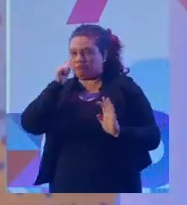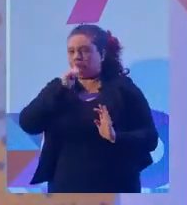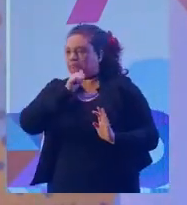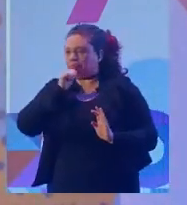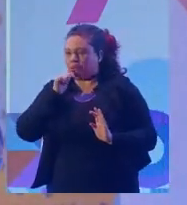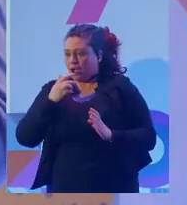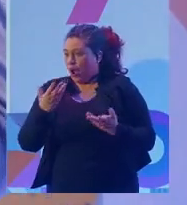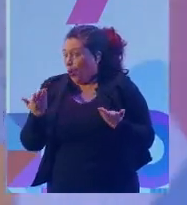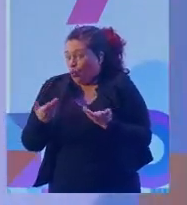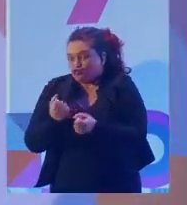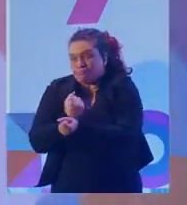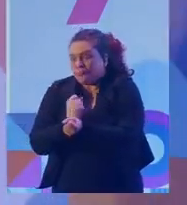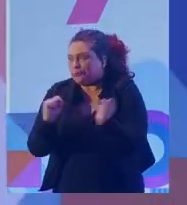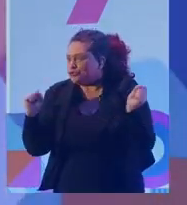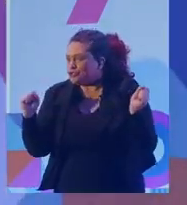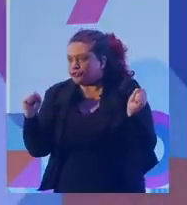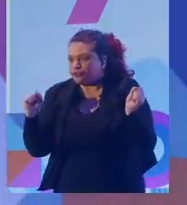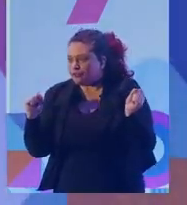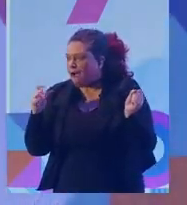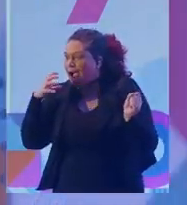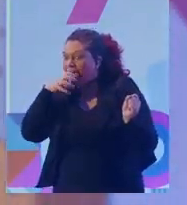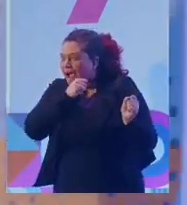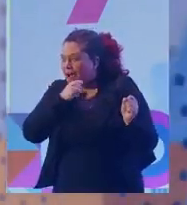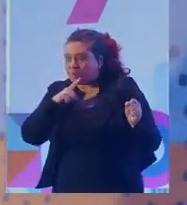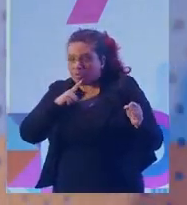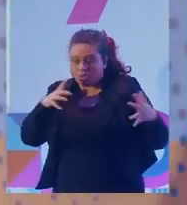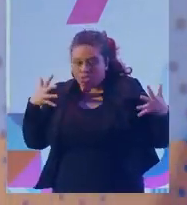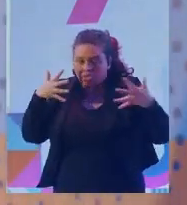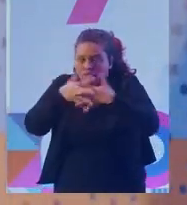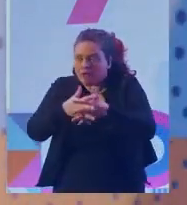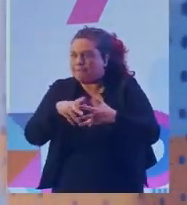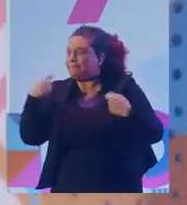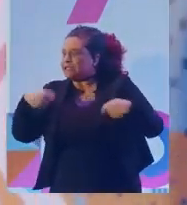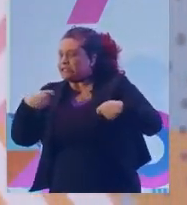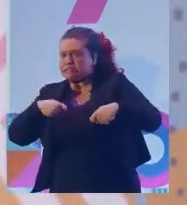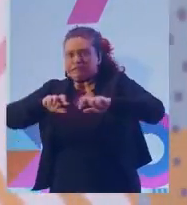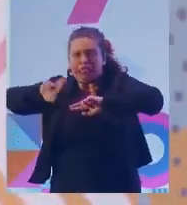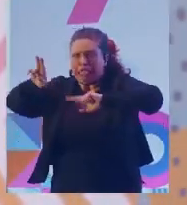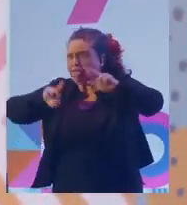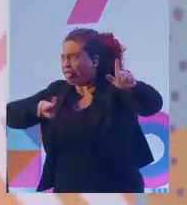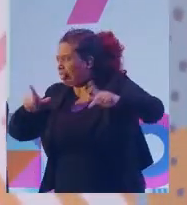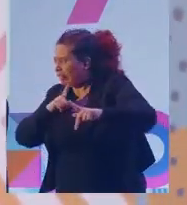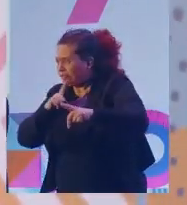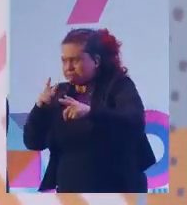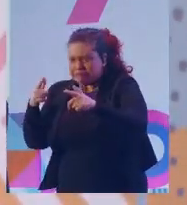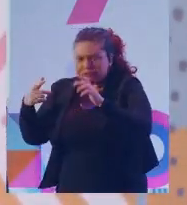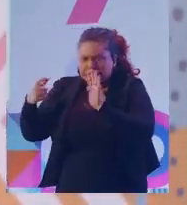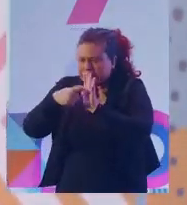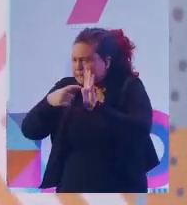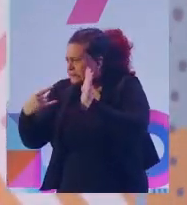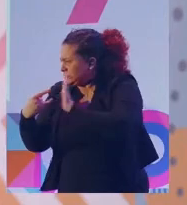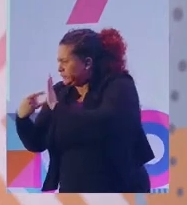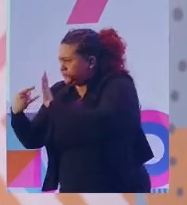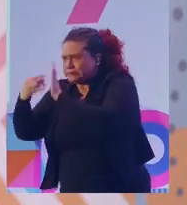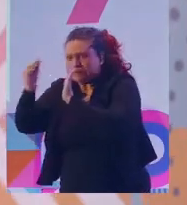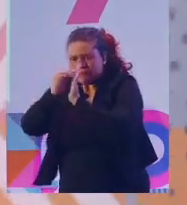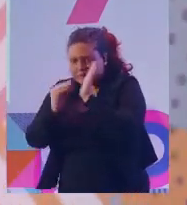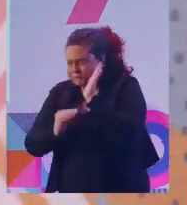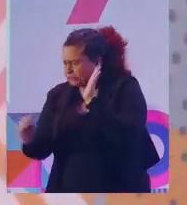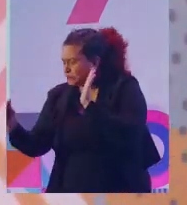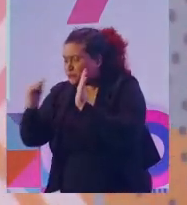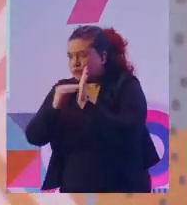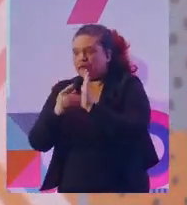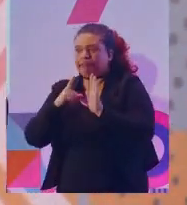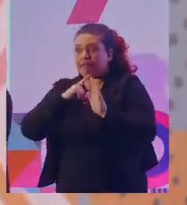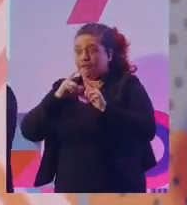isso é impossível. É tudo muito mais complexo. Nós temos que integrar muitas coisas. Então, é uma visão tecnológica. E